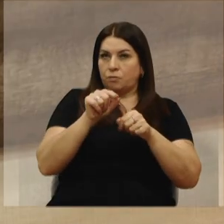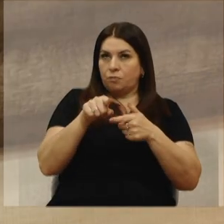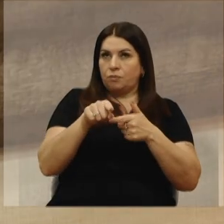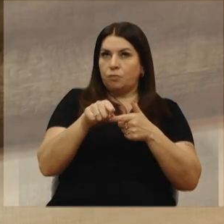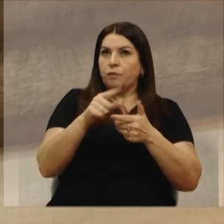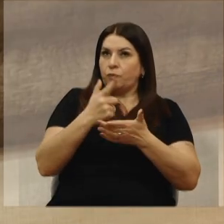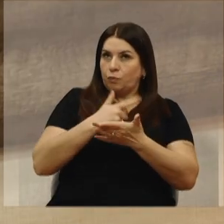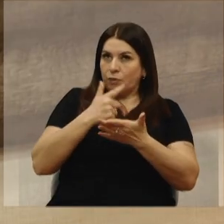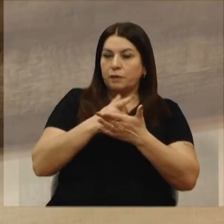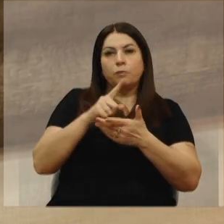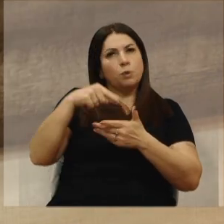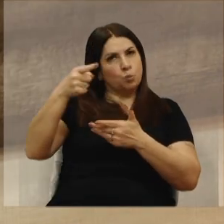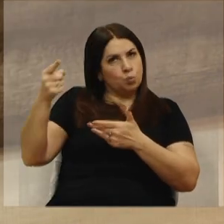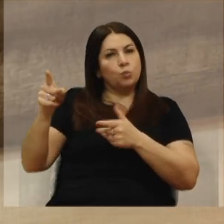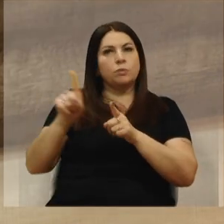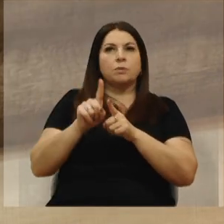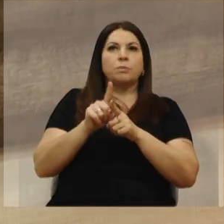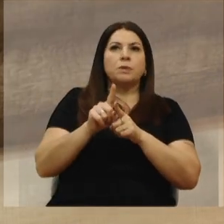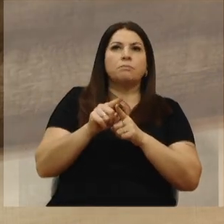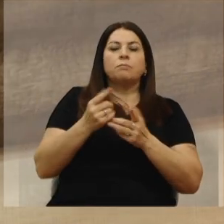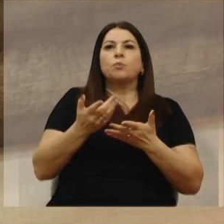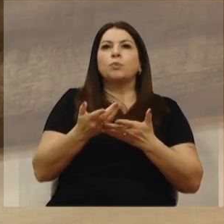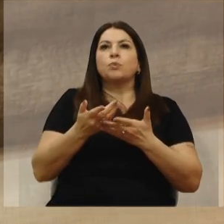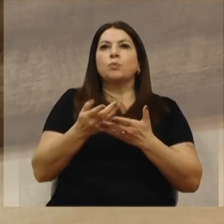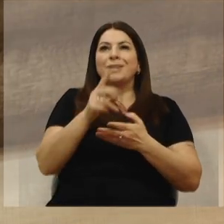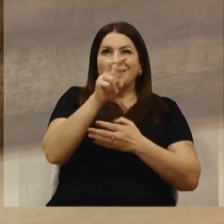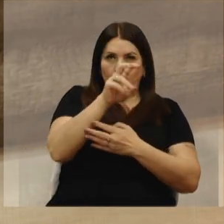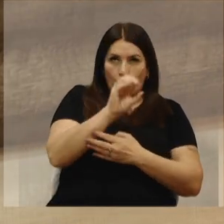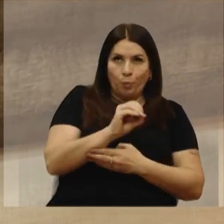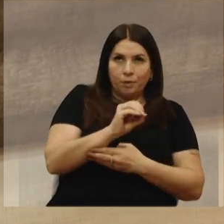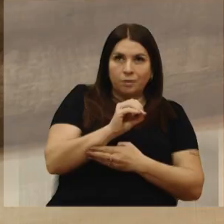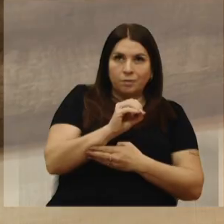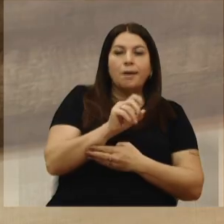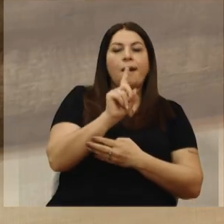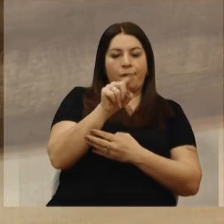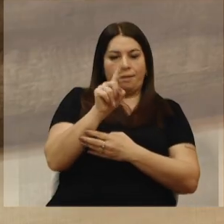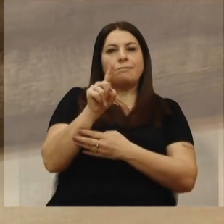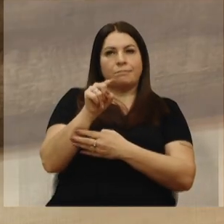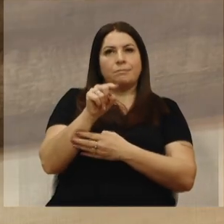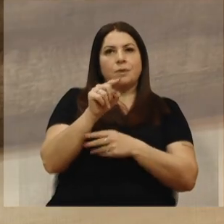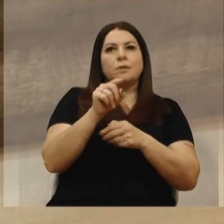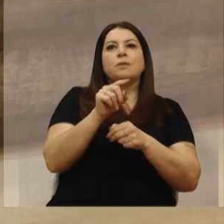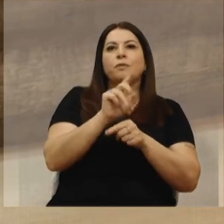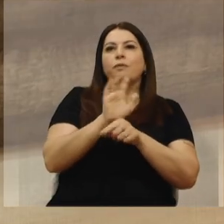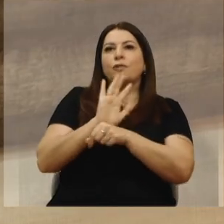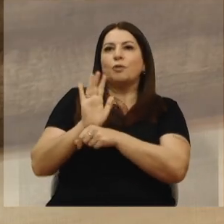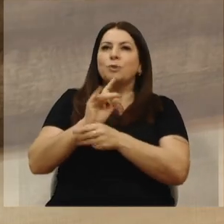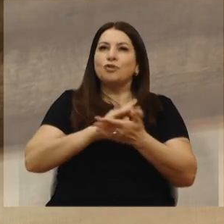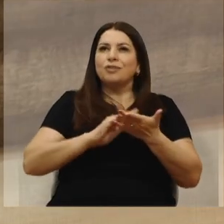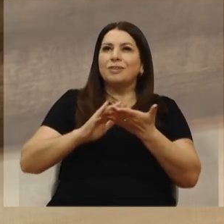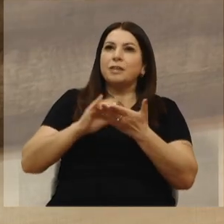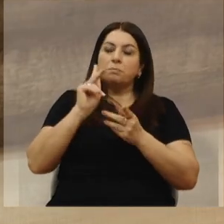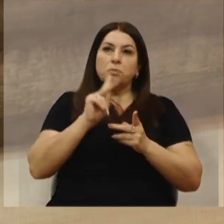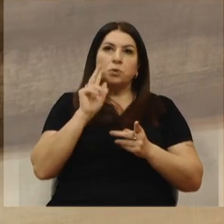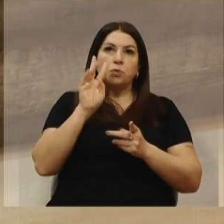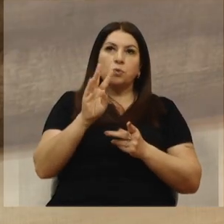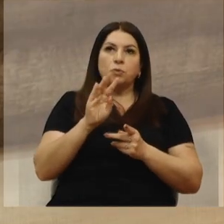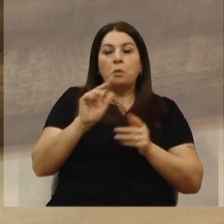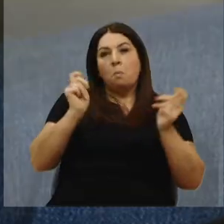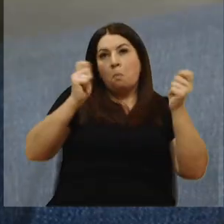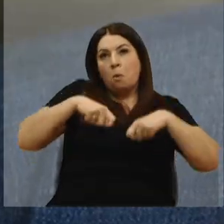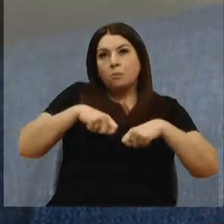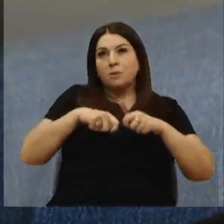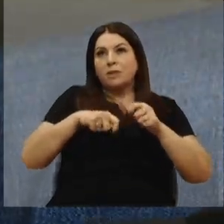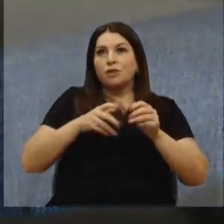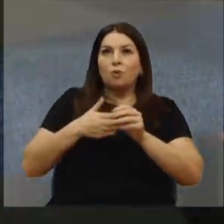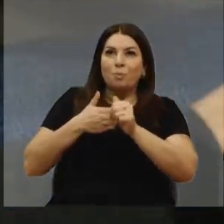trabalhados no livro, mas seriam então os 50 filmes digitalizados. Então as pessoas têm